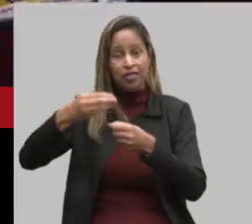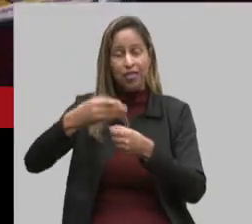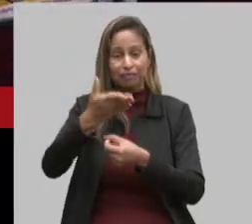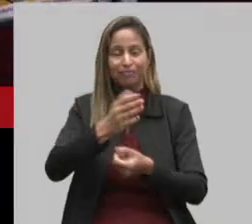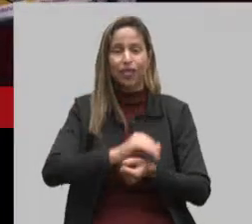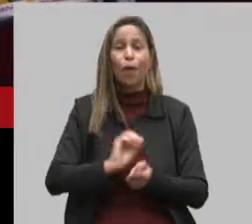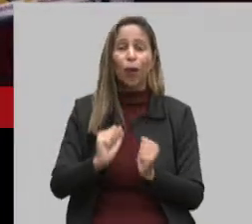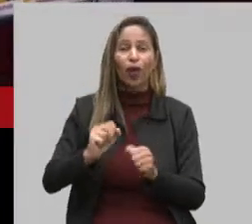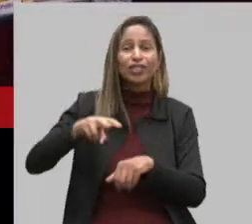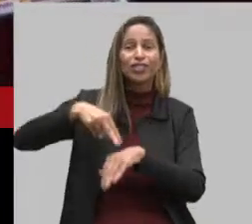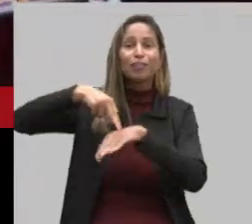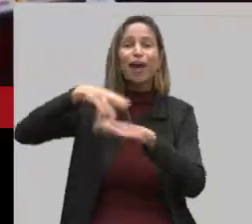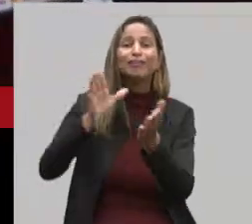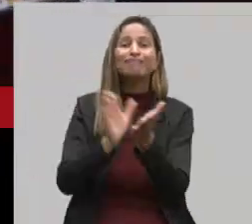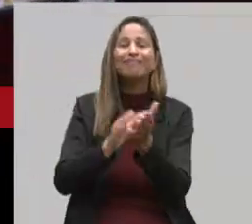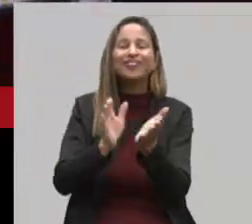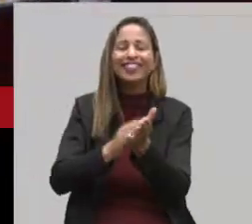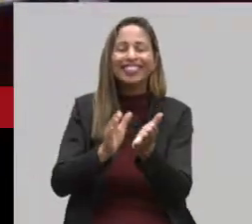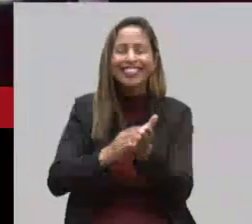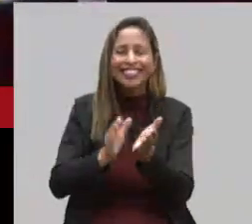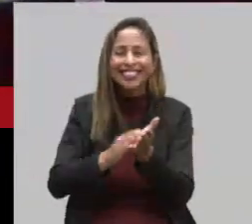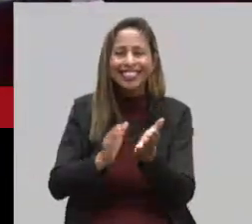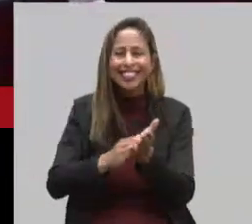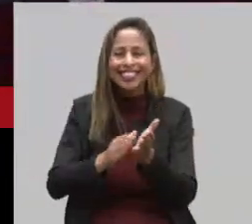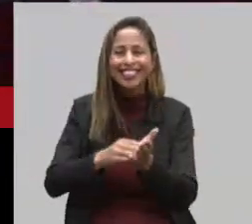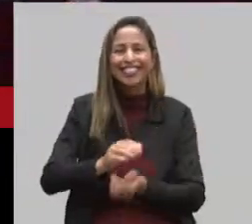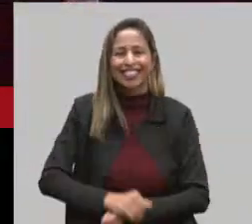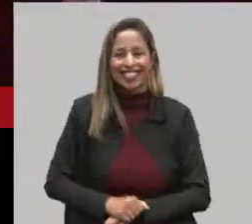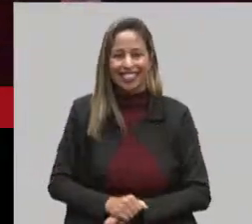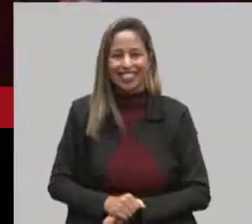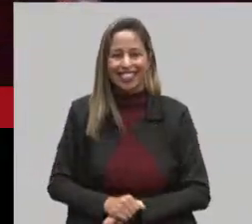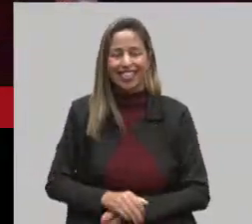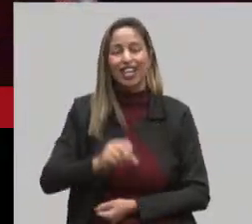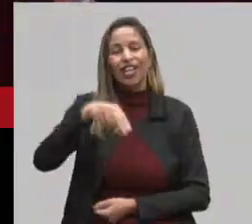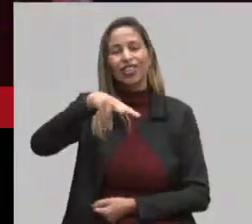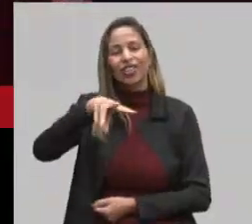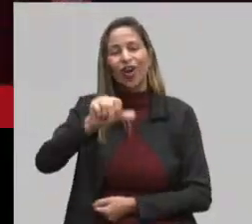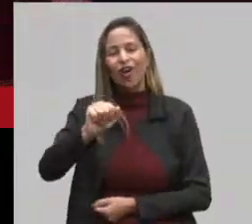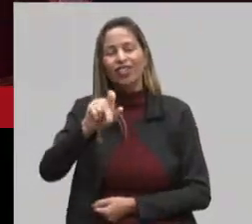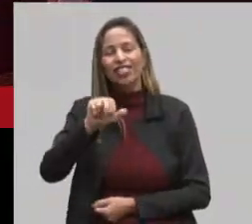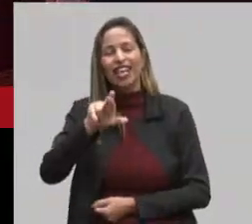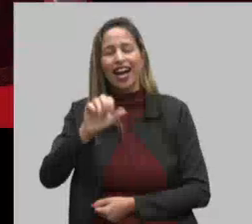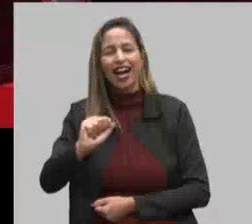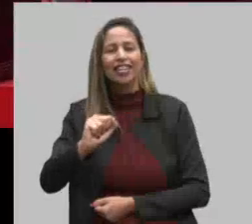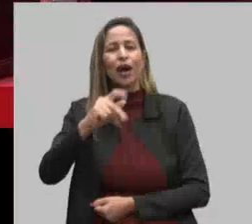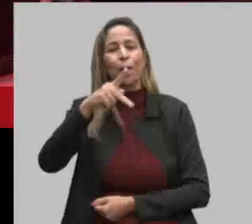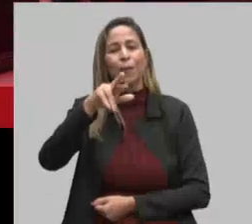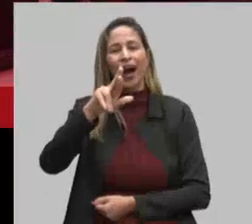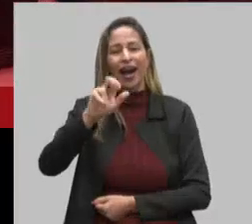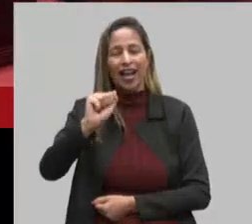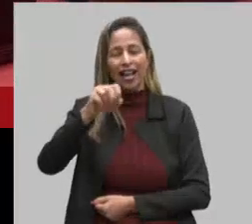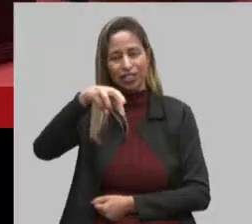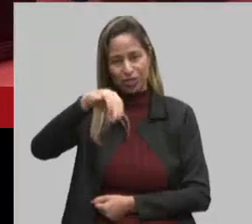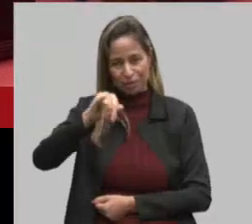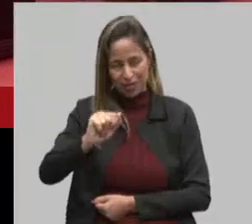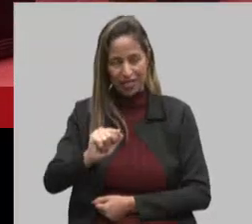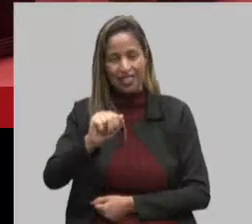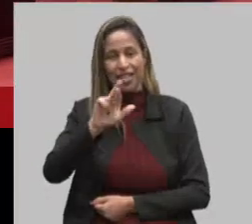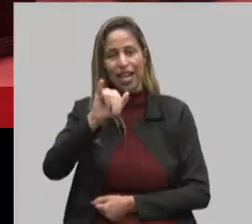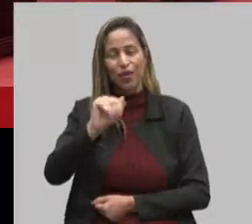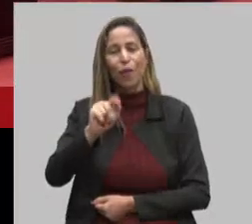de pé Câmara Municipal de japaraíba Nova Serrana Pains Pará de Minas e Rio Paranaíba